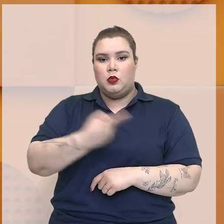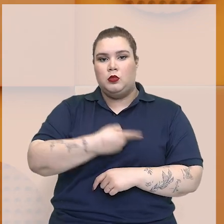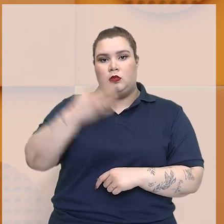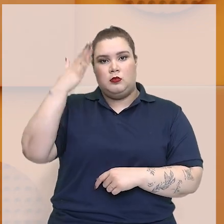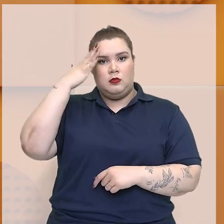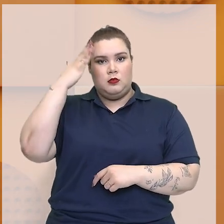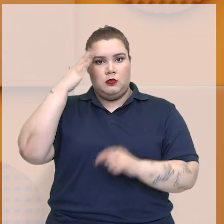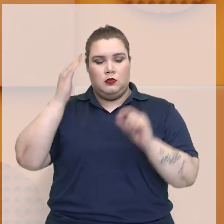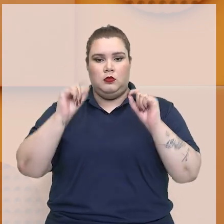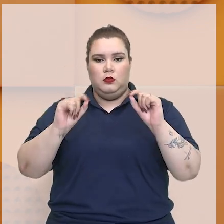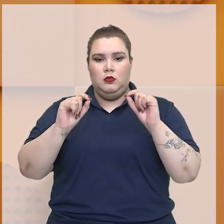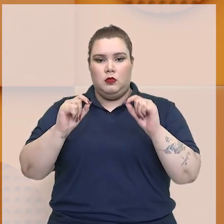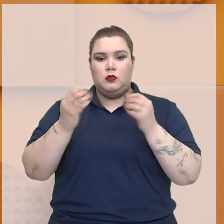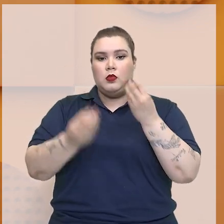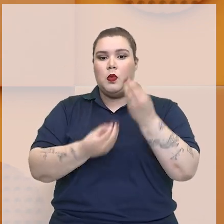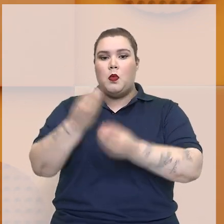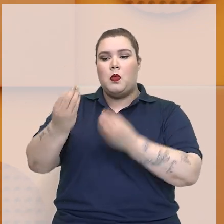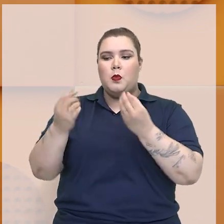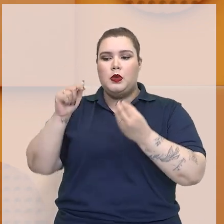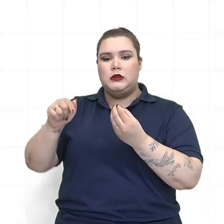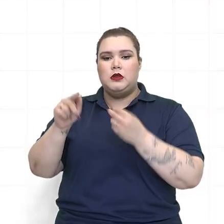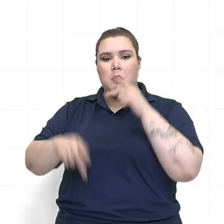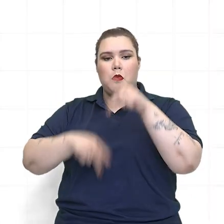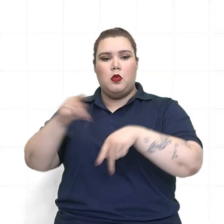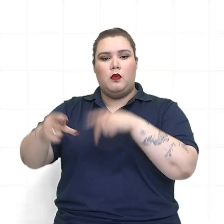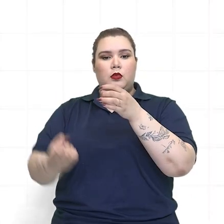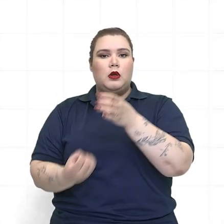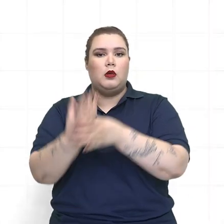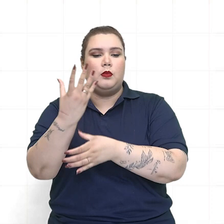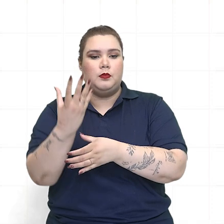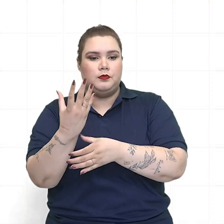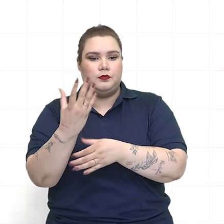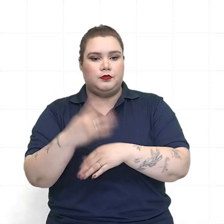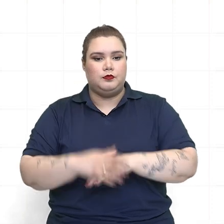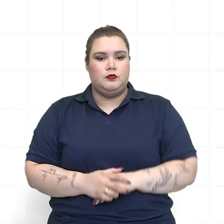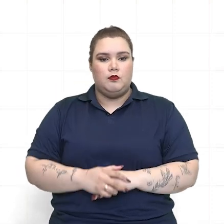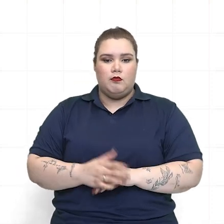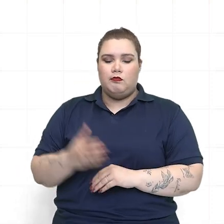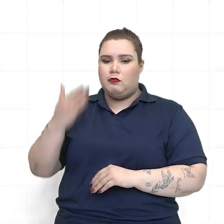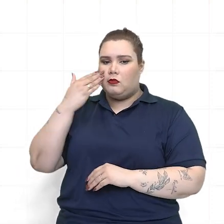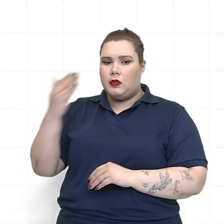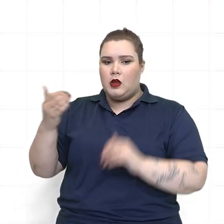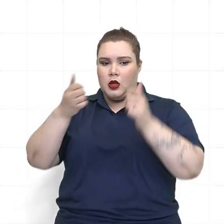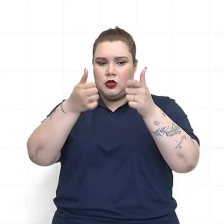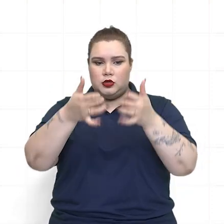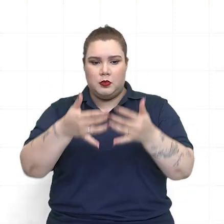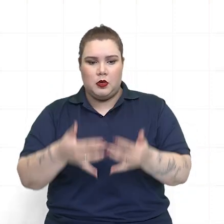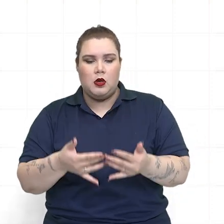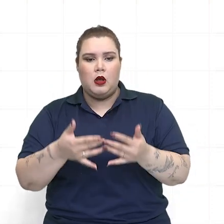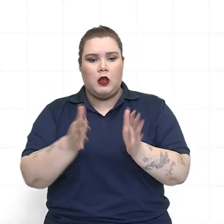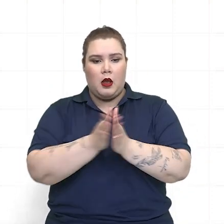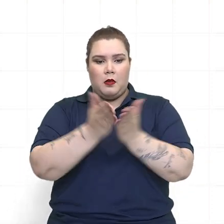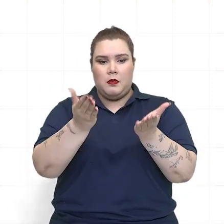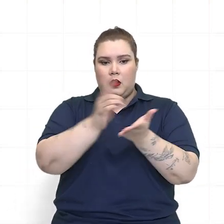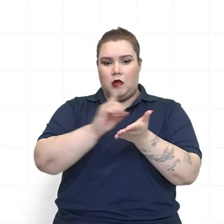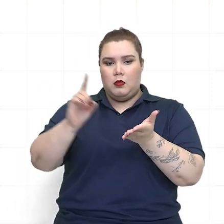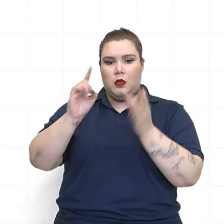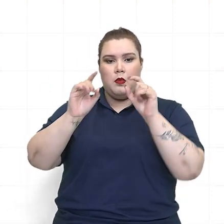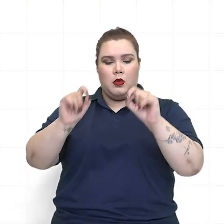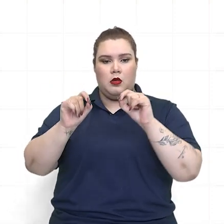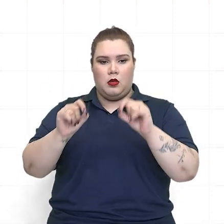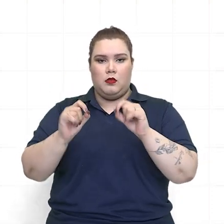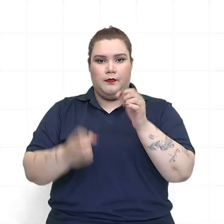apegarmos também à origem desse povo. Olha só, o relato bíblico afirma o quê? Que